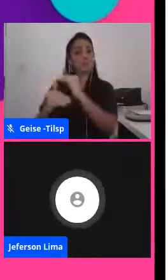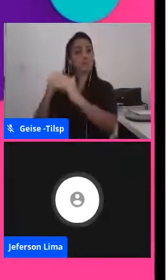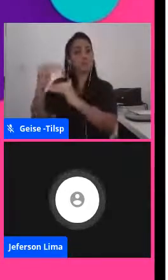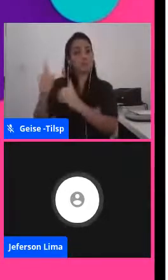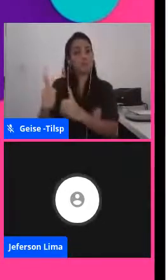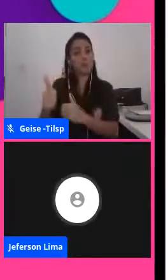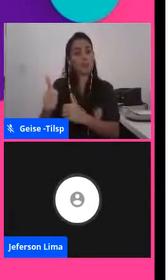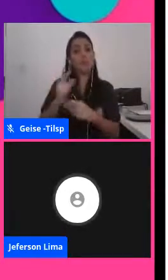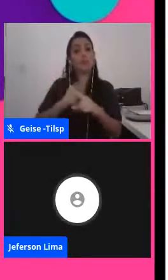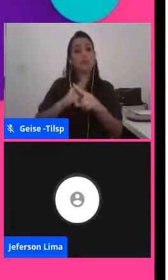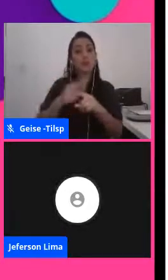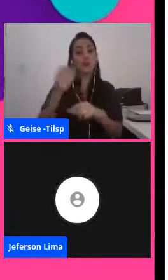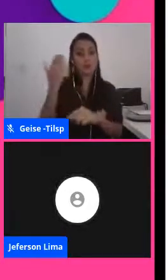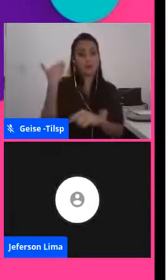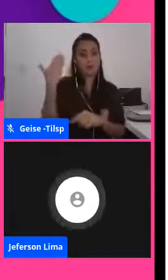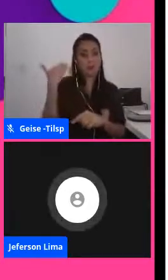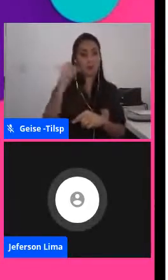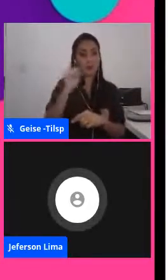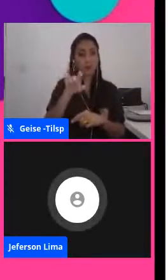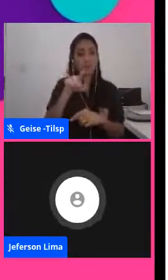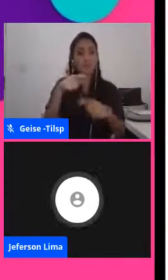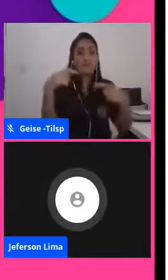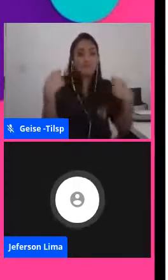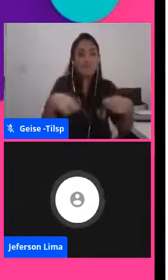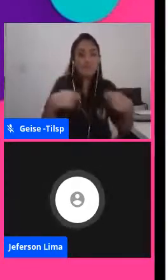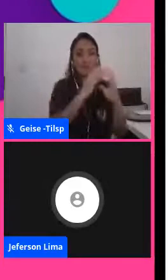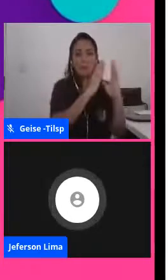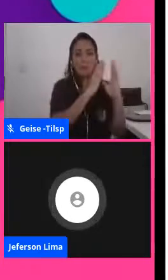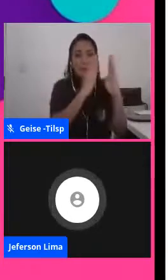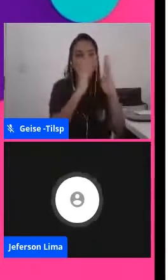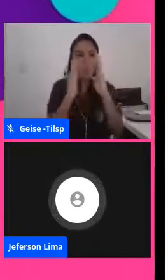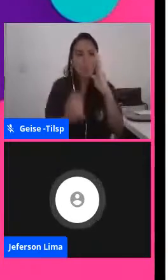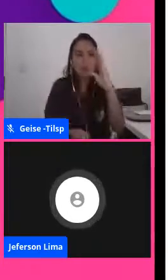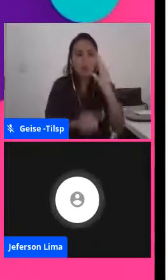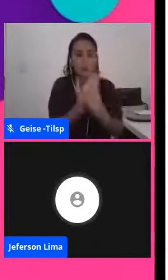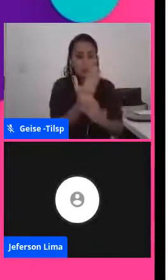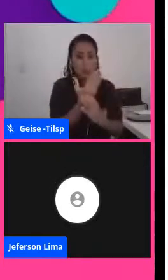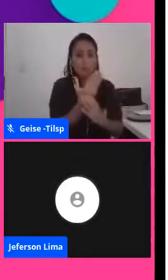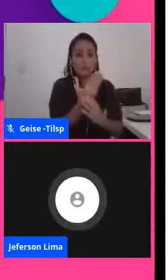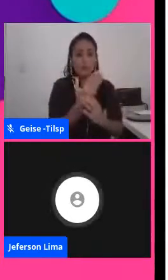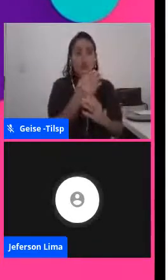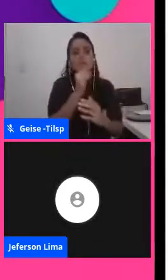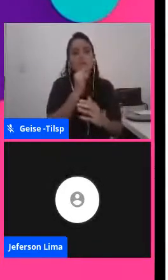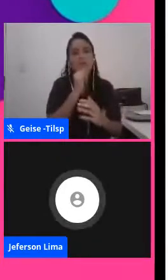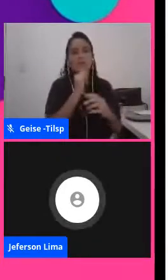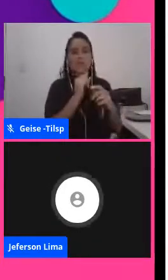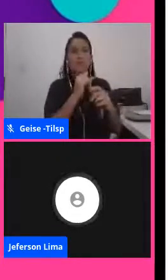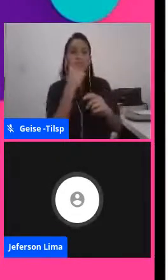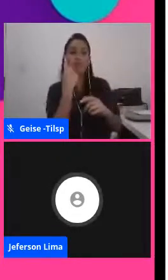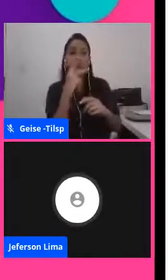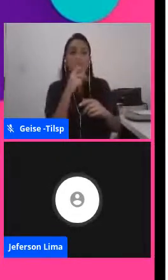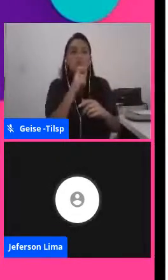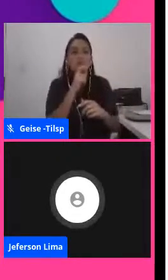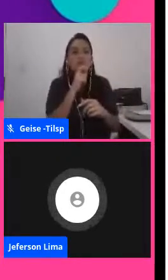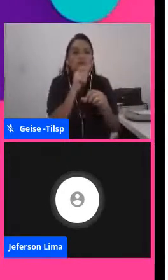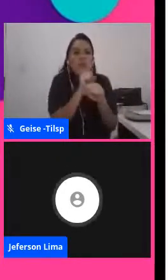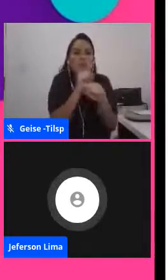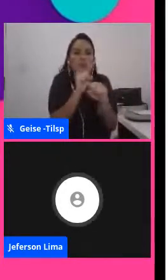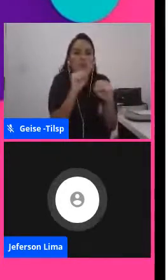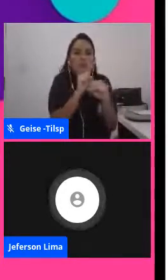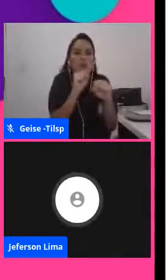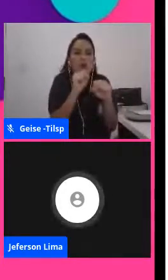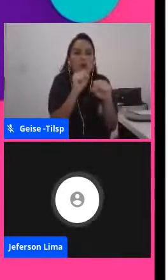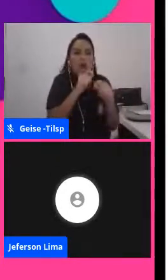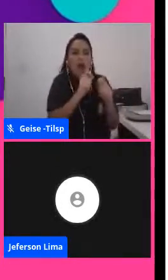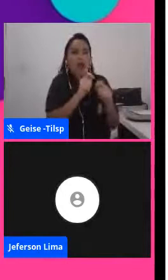uma biblioteca, que nem eu já fiz, que ela é para controlar o ar-condicionado da sua casa, beleza? Então ela funciona na marca do